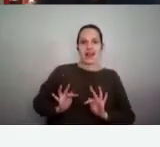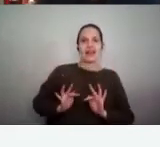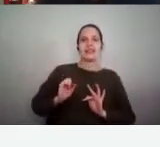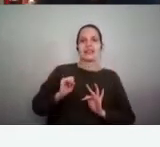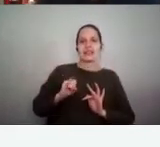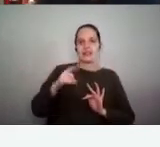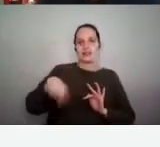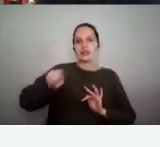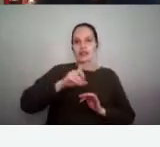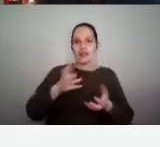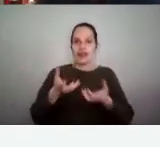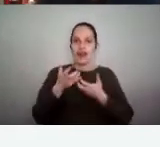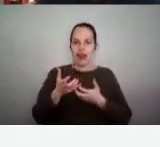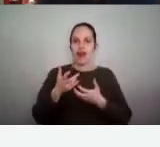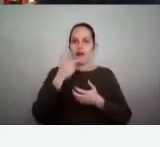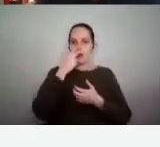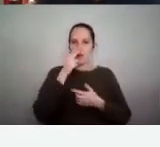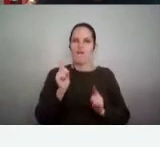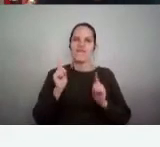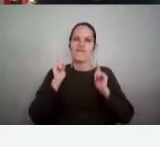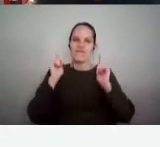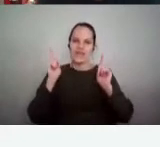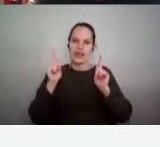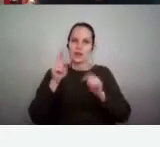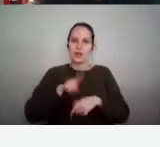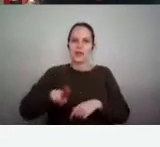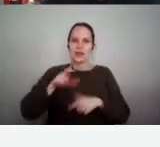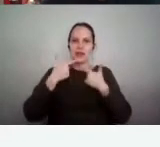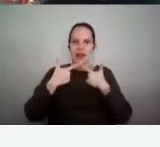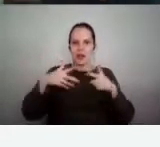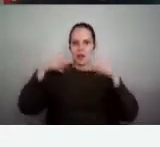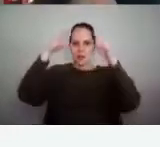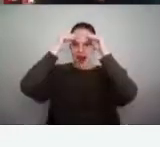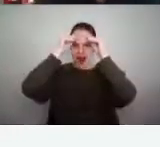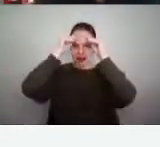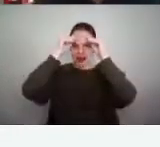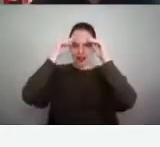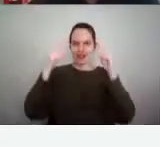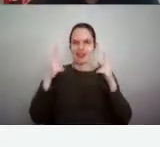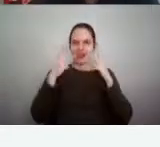nessa linguagem. Tá? É isso, acho que tem mais um slide,